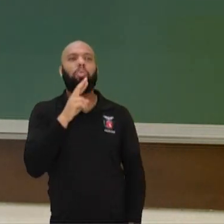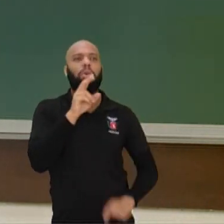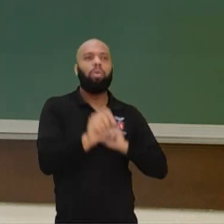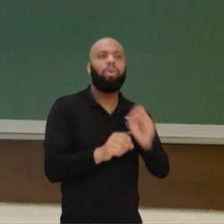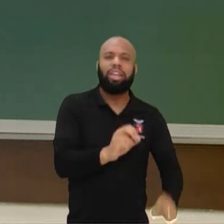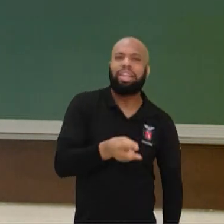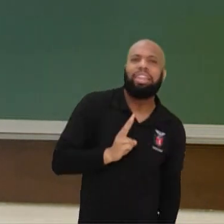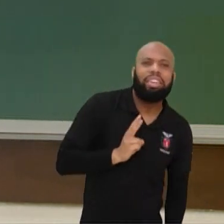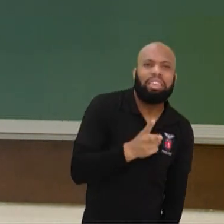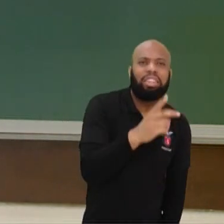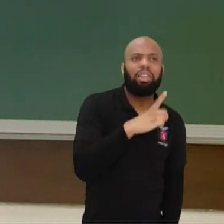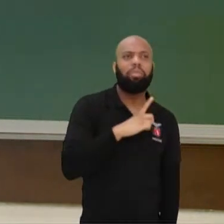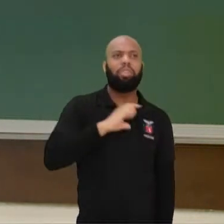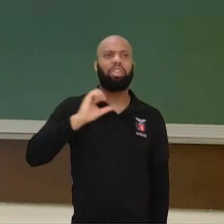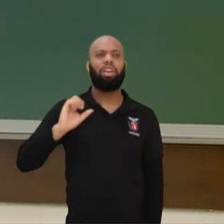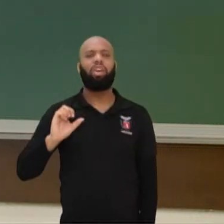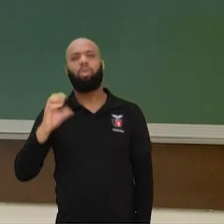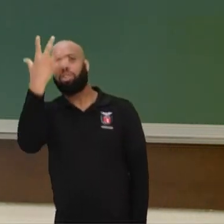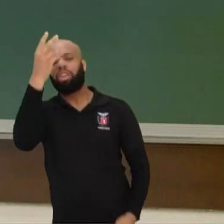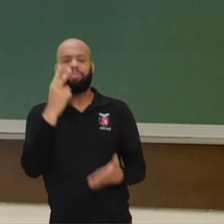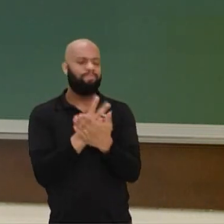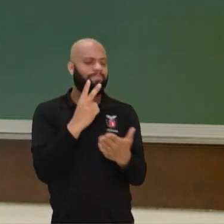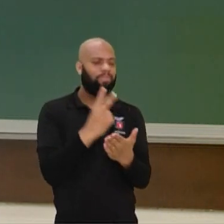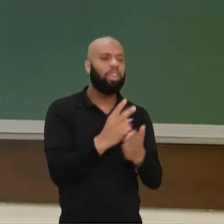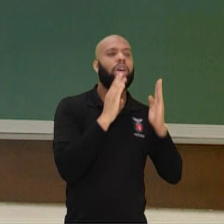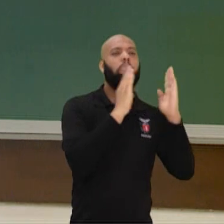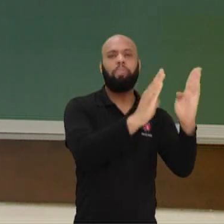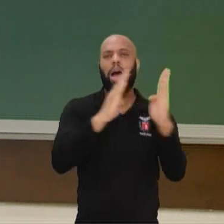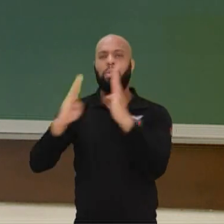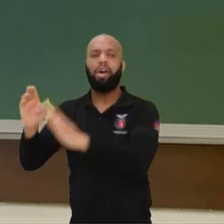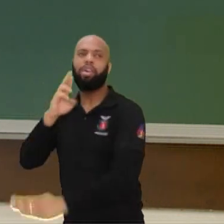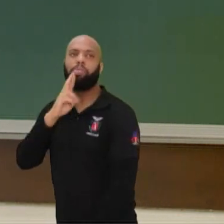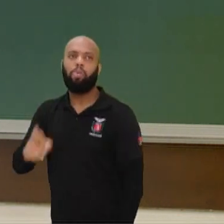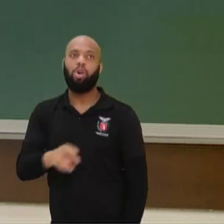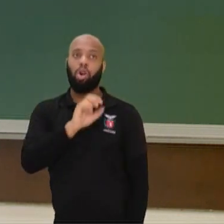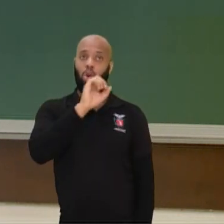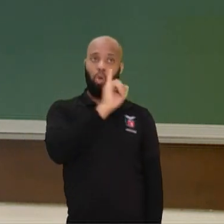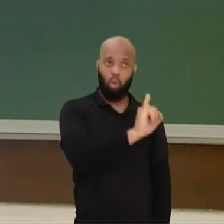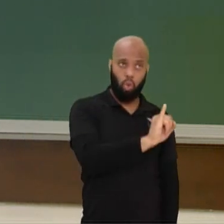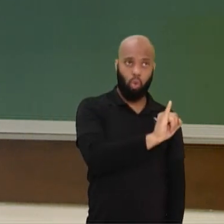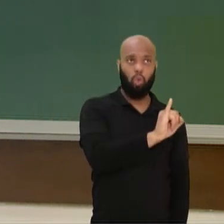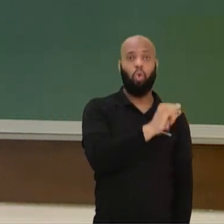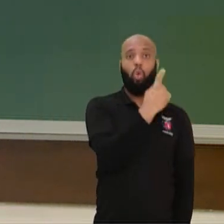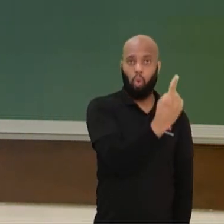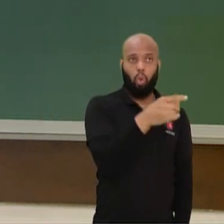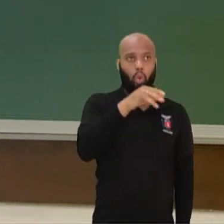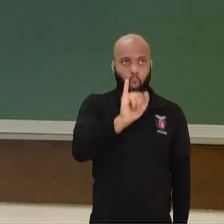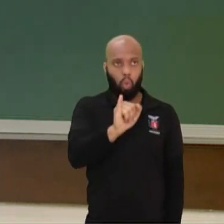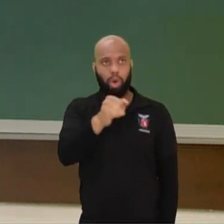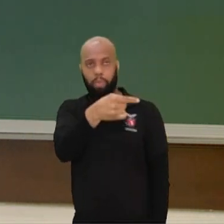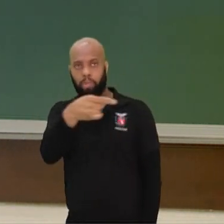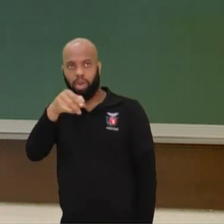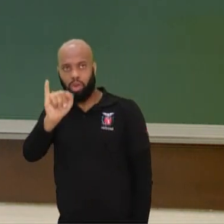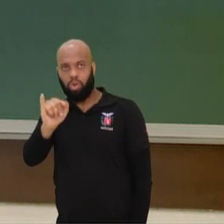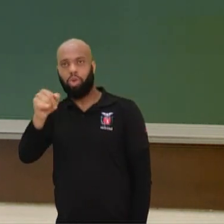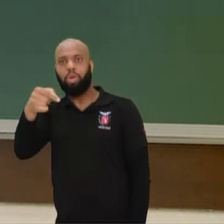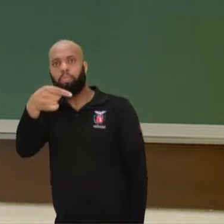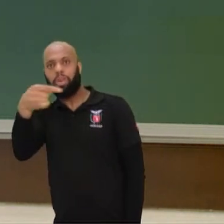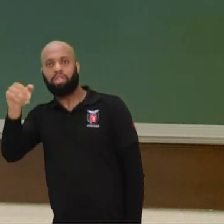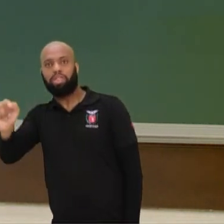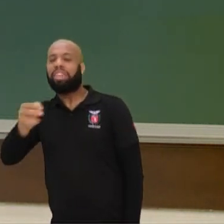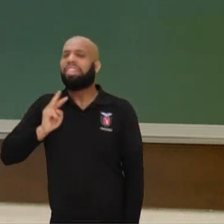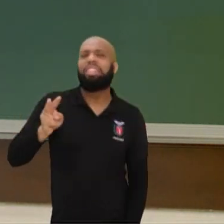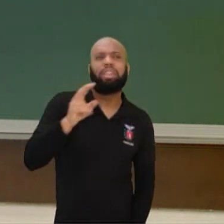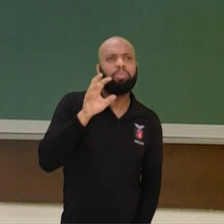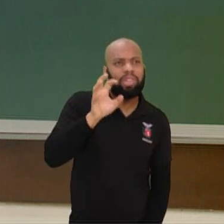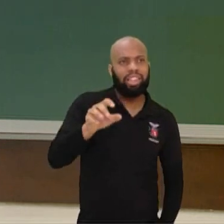né, que sempre vai acontecer a mesma sequência de resultados. 1i menos 1 menos i. 1i